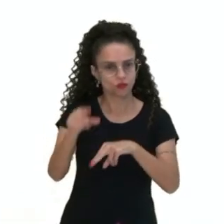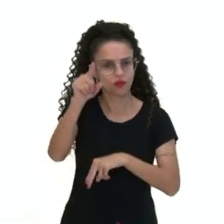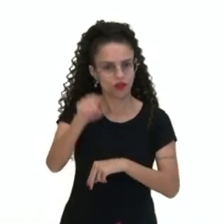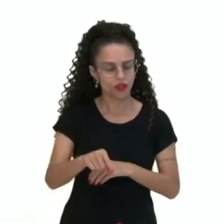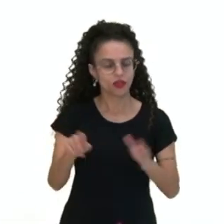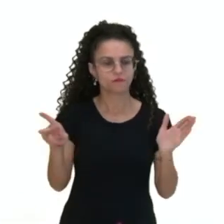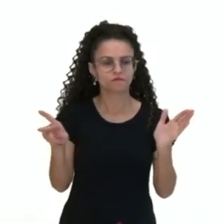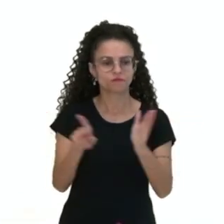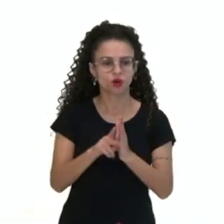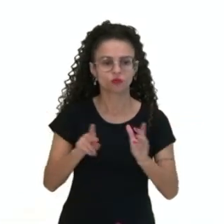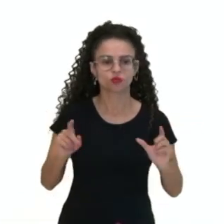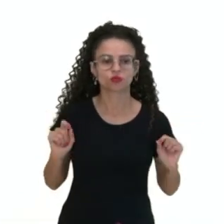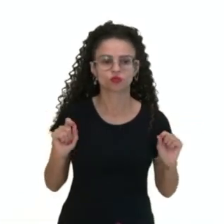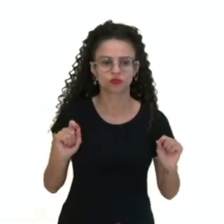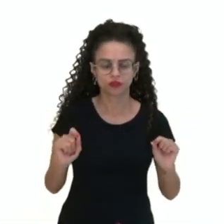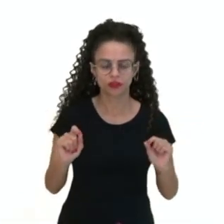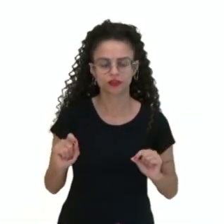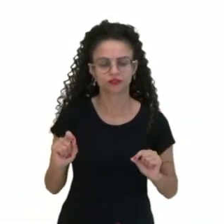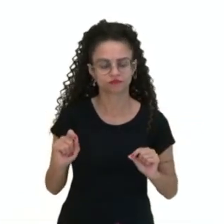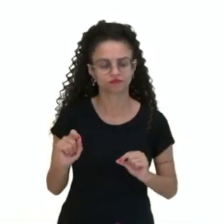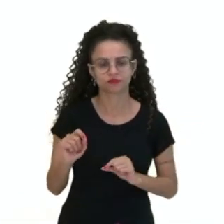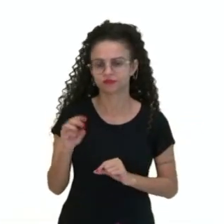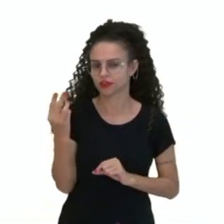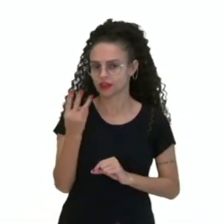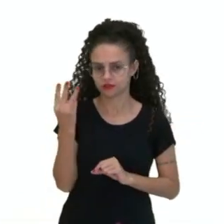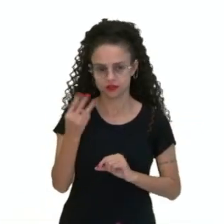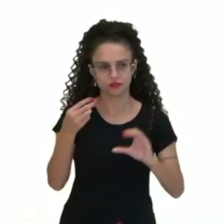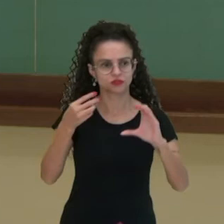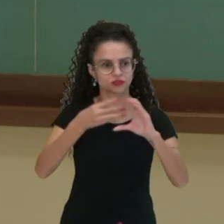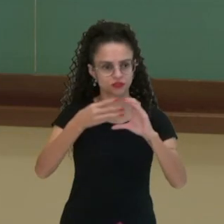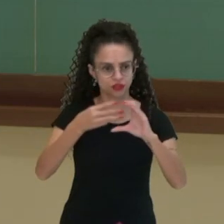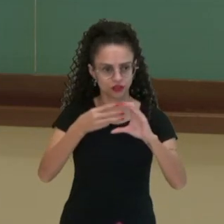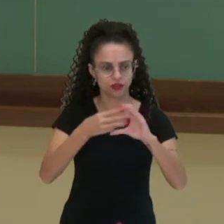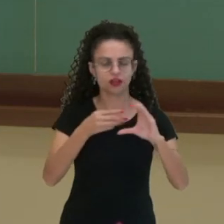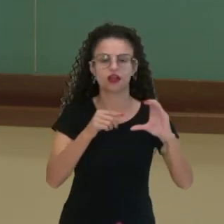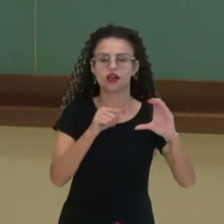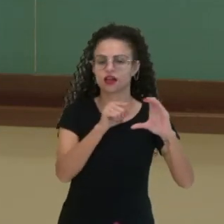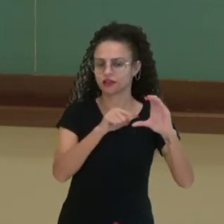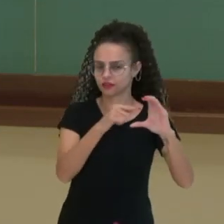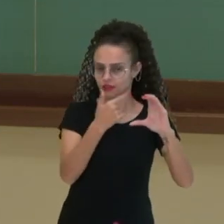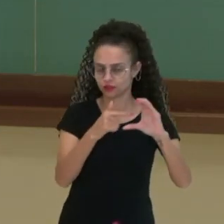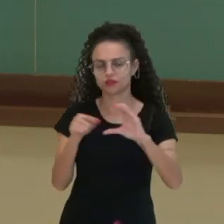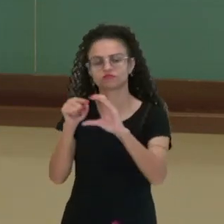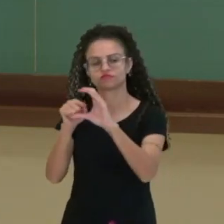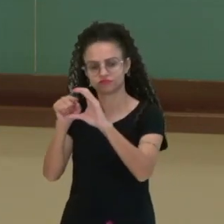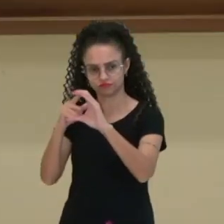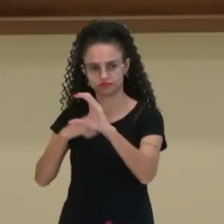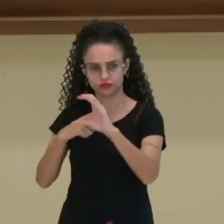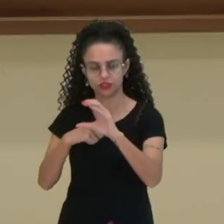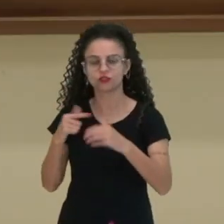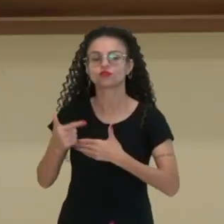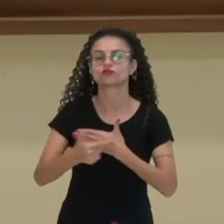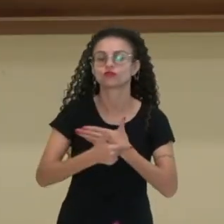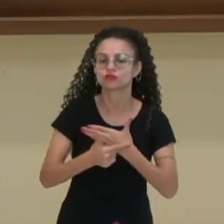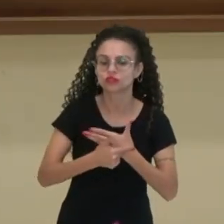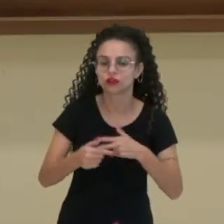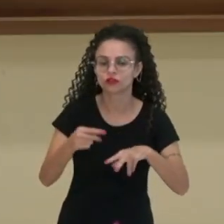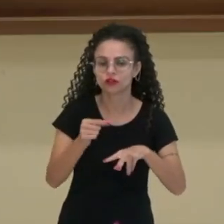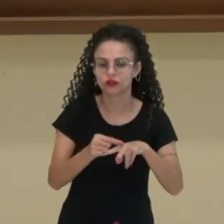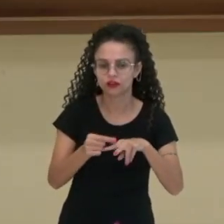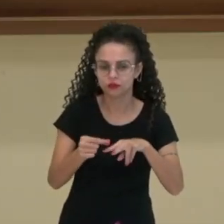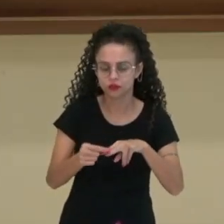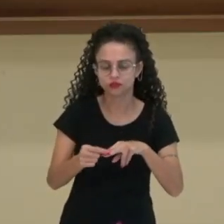organela típica, tá? Das 3 células, tanto a procariótica como a eucariótica. Qual que é a função do ribossomo?